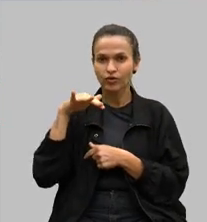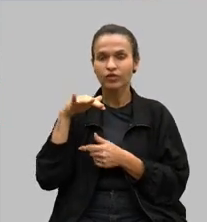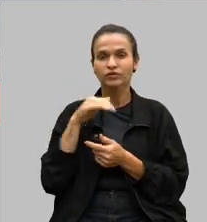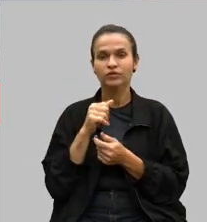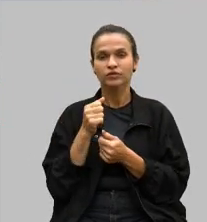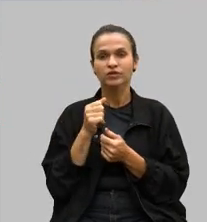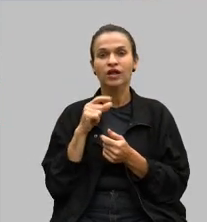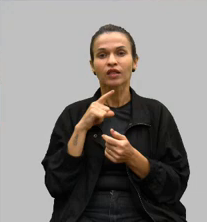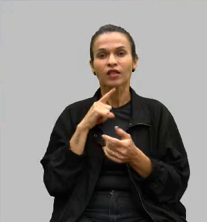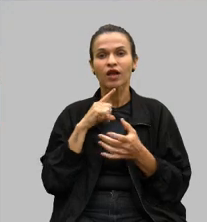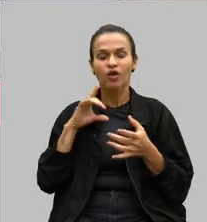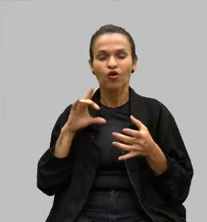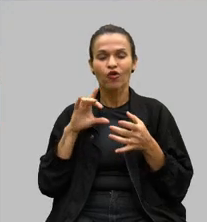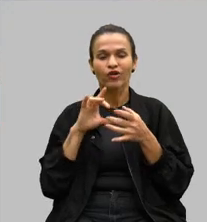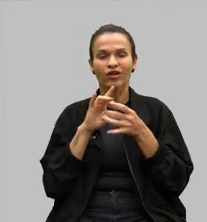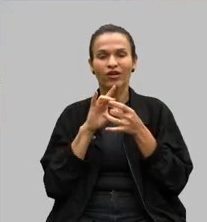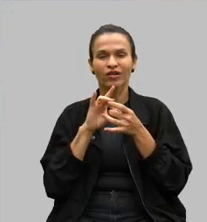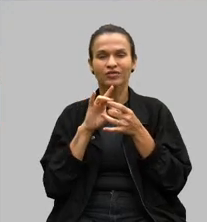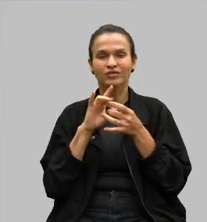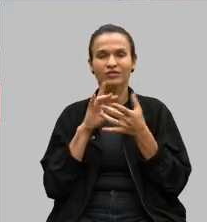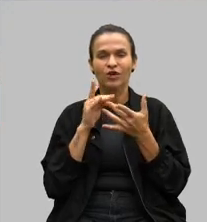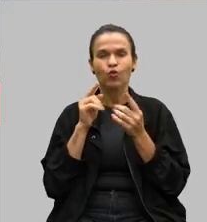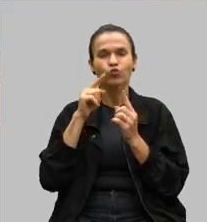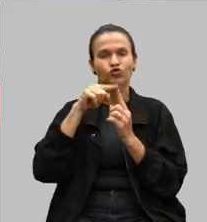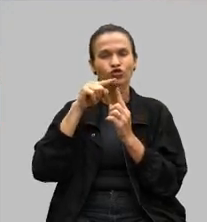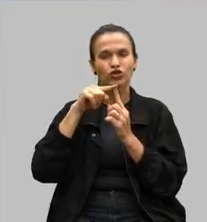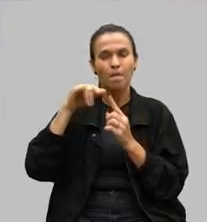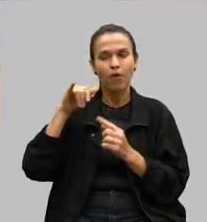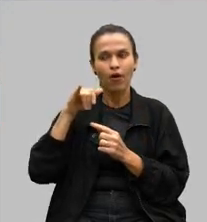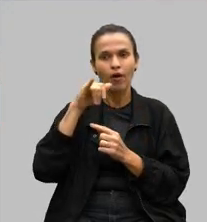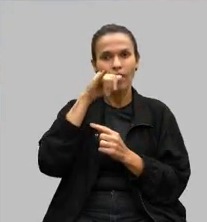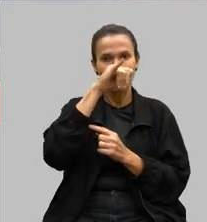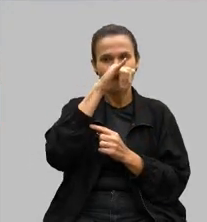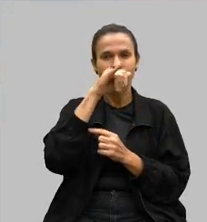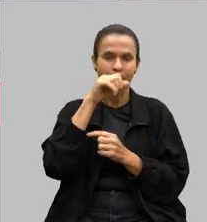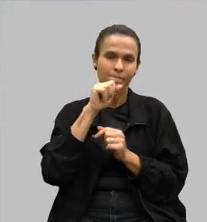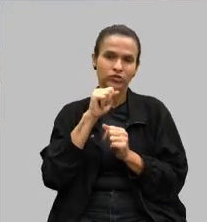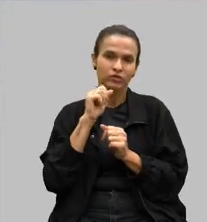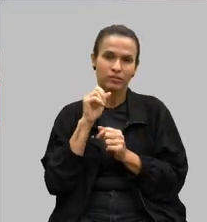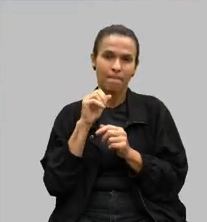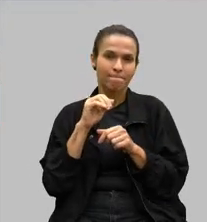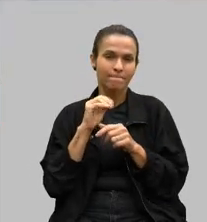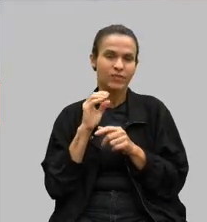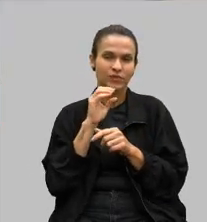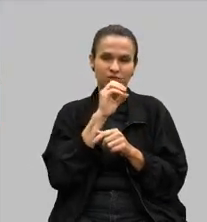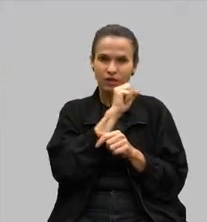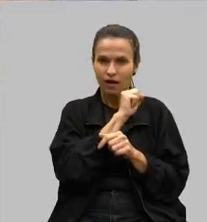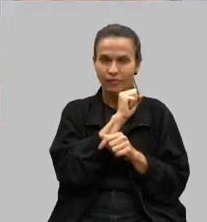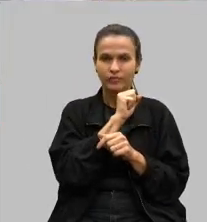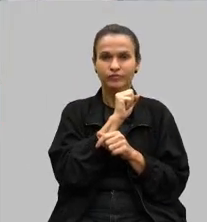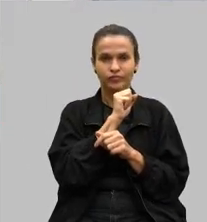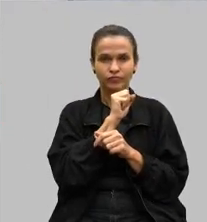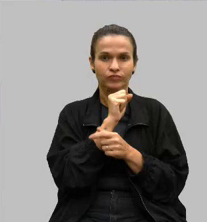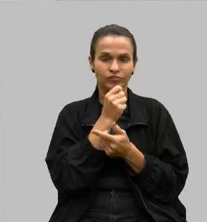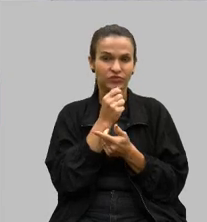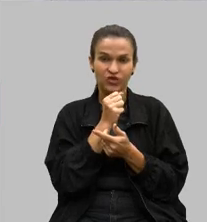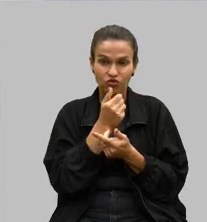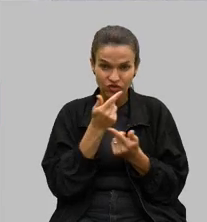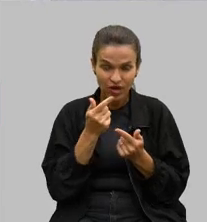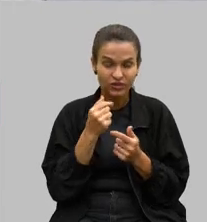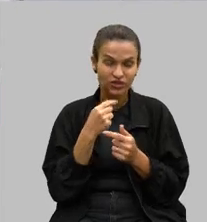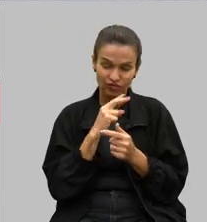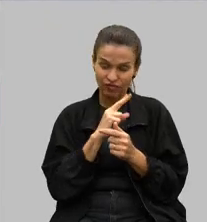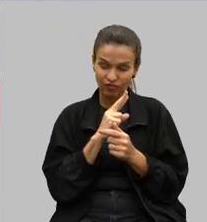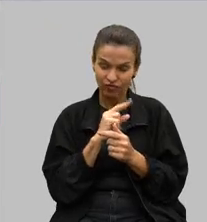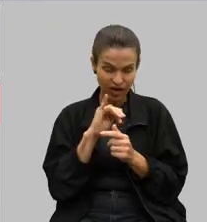tem conexão aérea Talvez seja mais rápido para não para ir e as que não tiver a gente vai da mesma forma mas assim